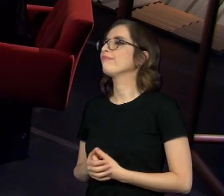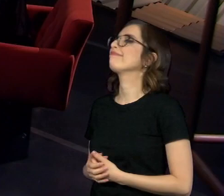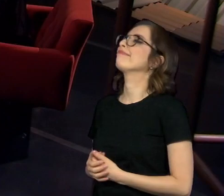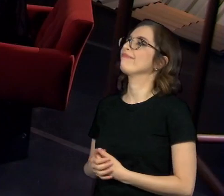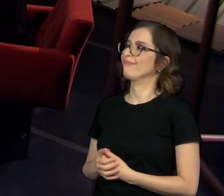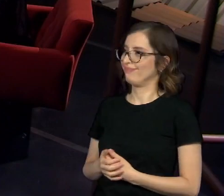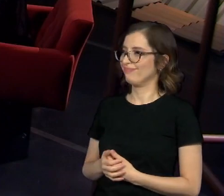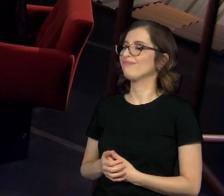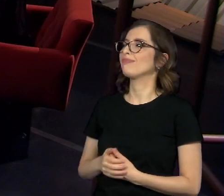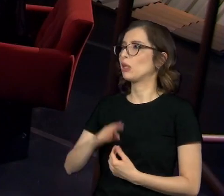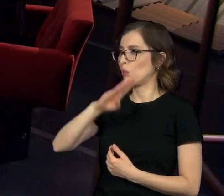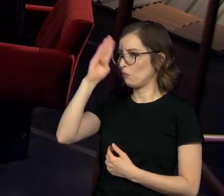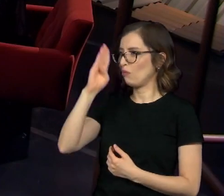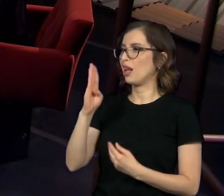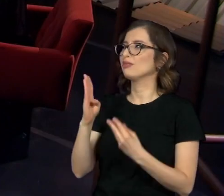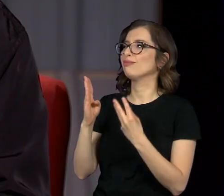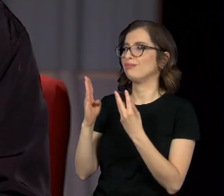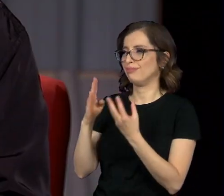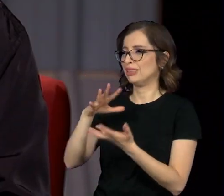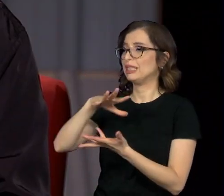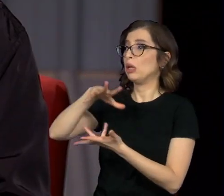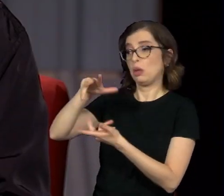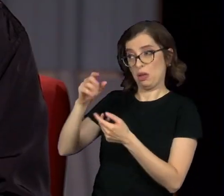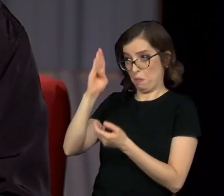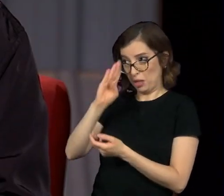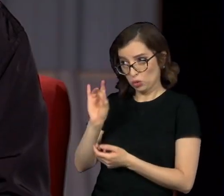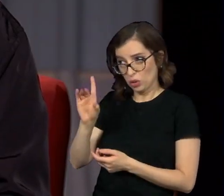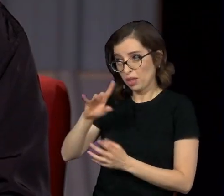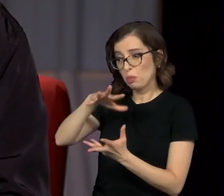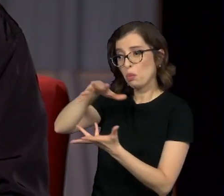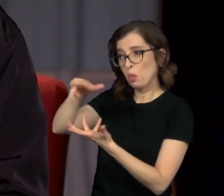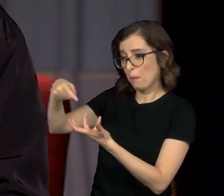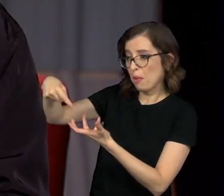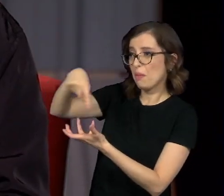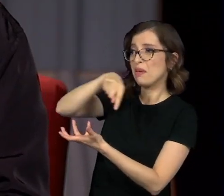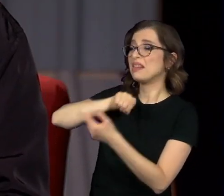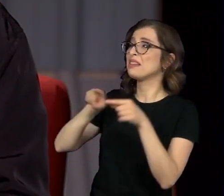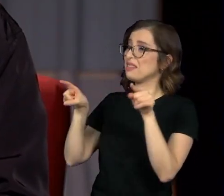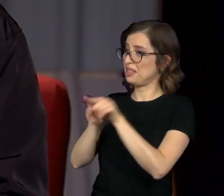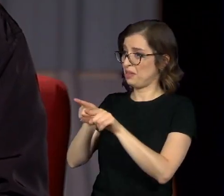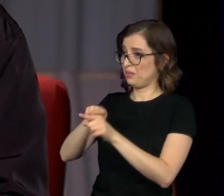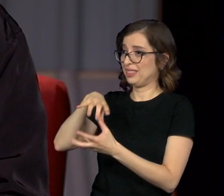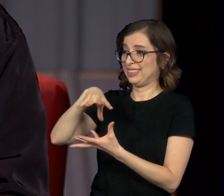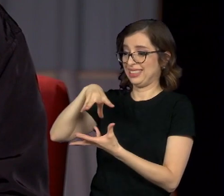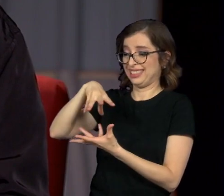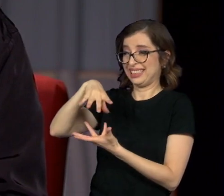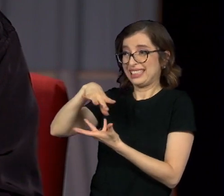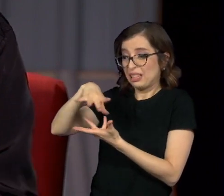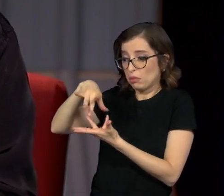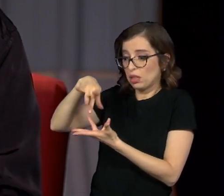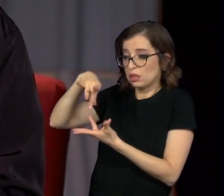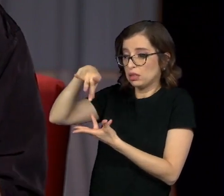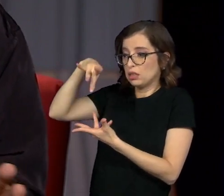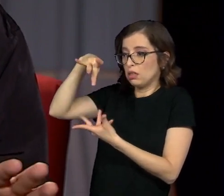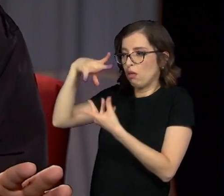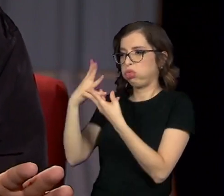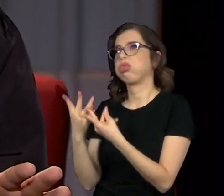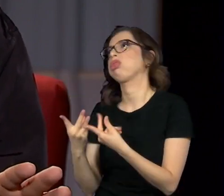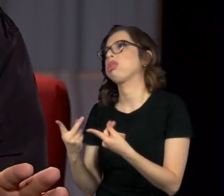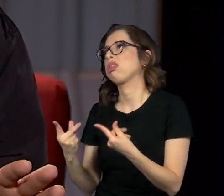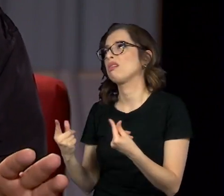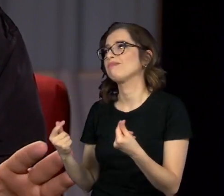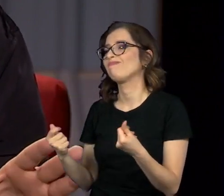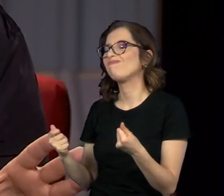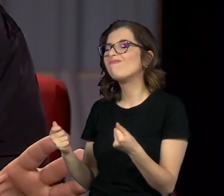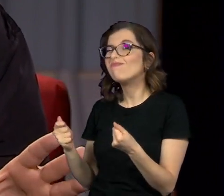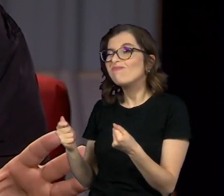tem atravessado e que se impõe neste tempo, no nosso tempo, e talvez vá nos